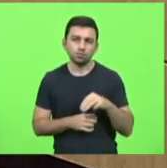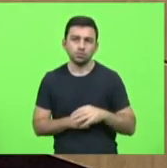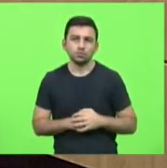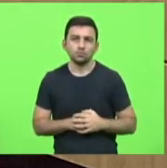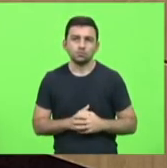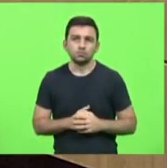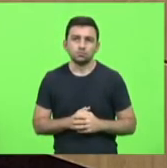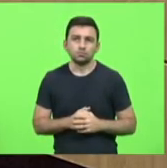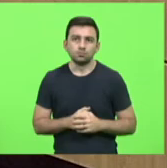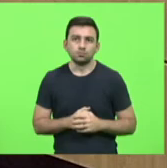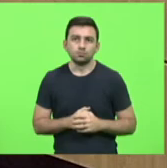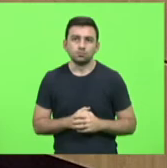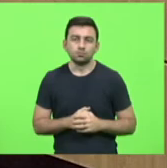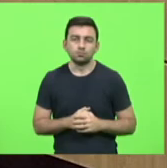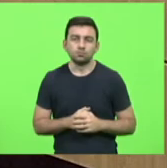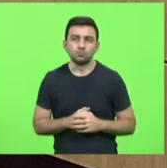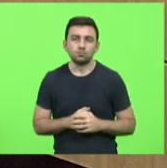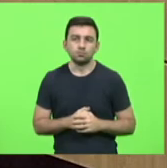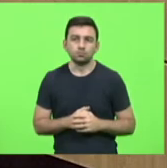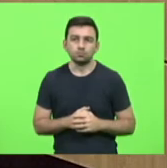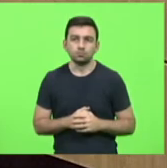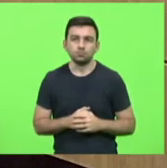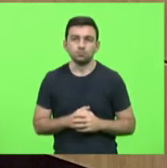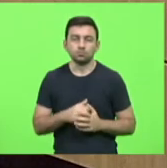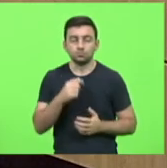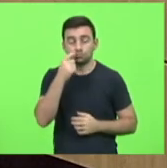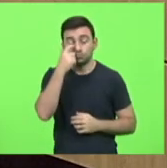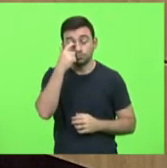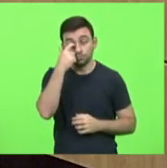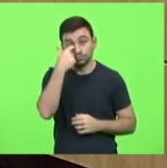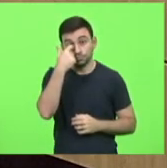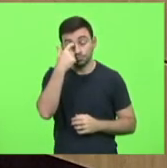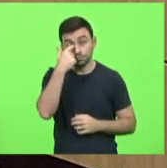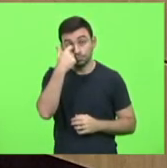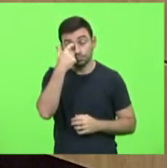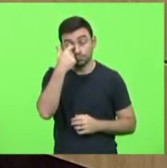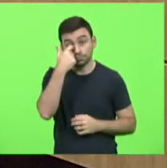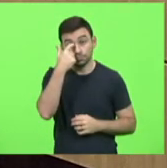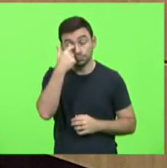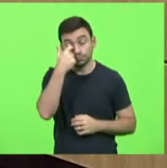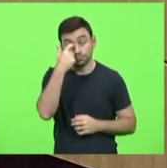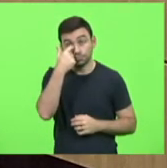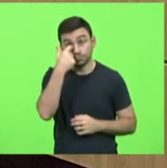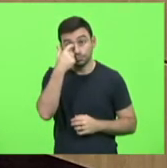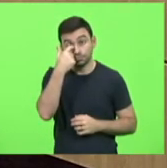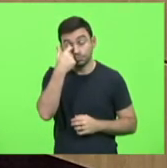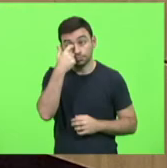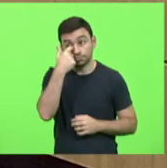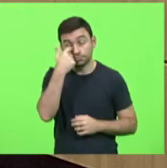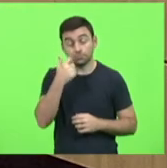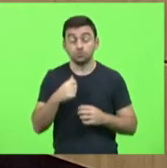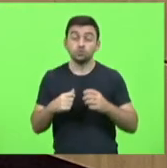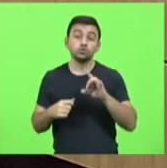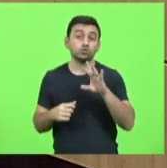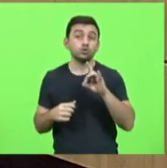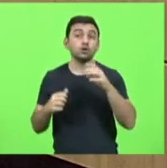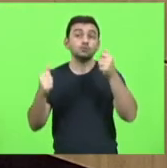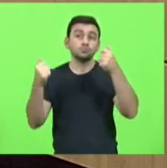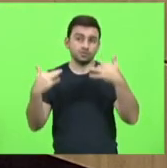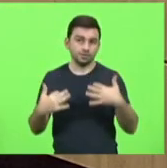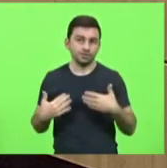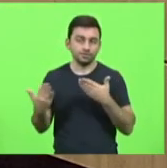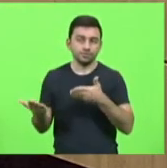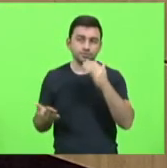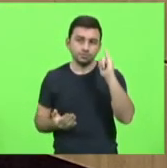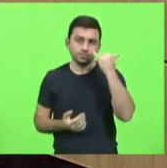Agora? Se assim preferir. Não, é rápido. Só dizer para o deputado Gessé Lopes